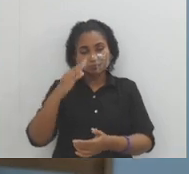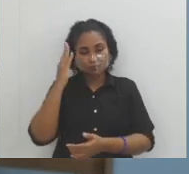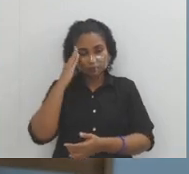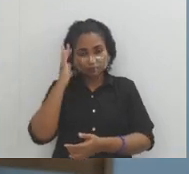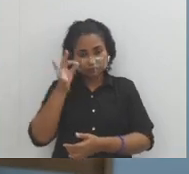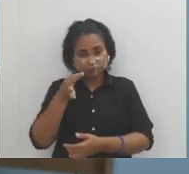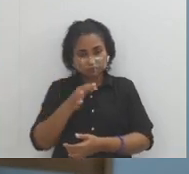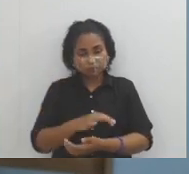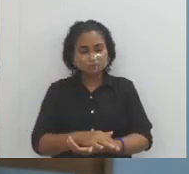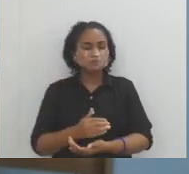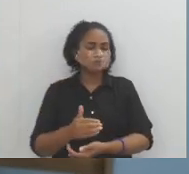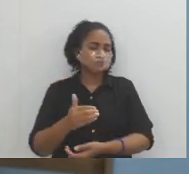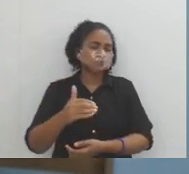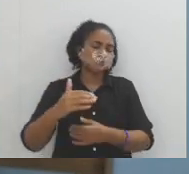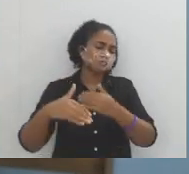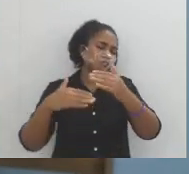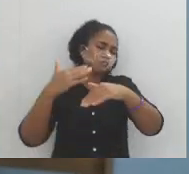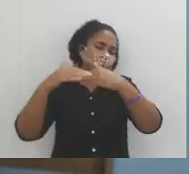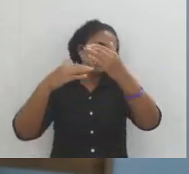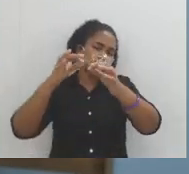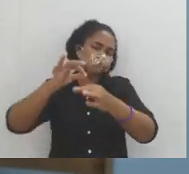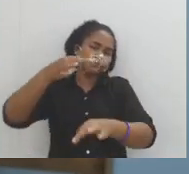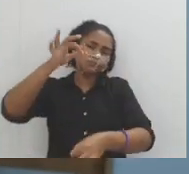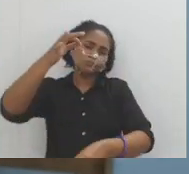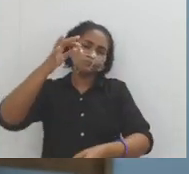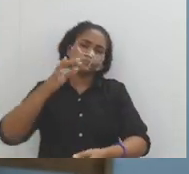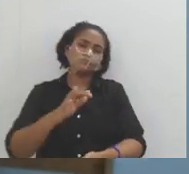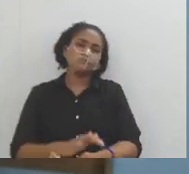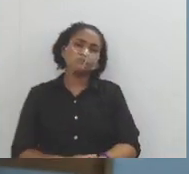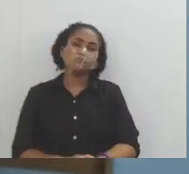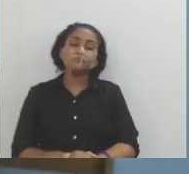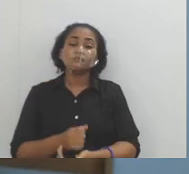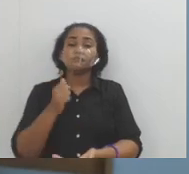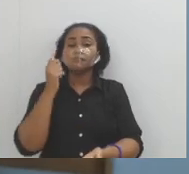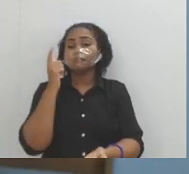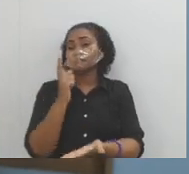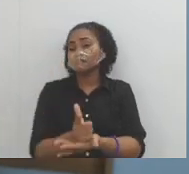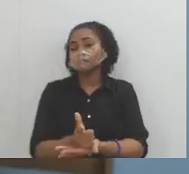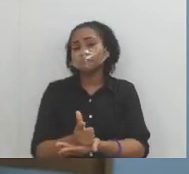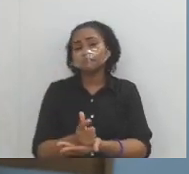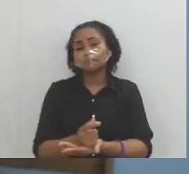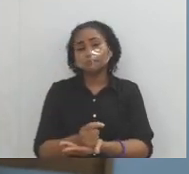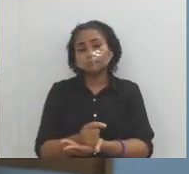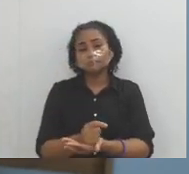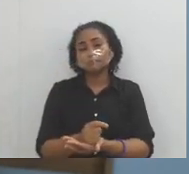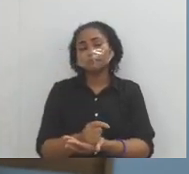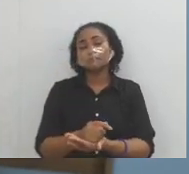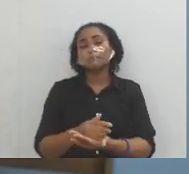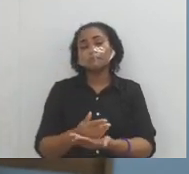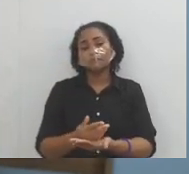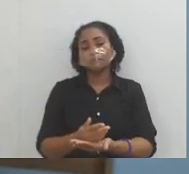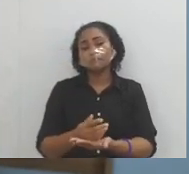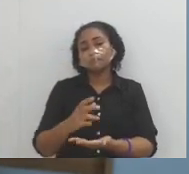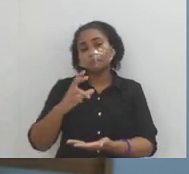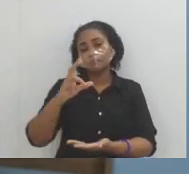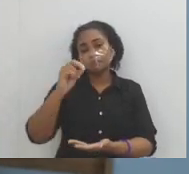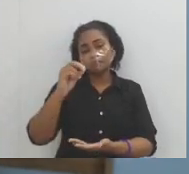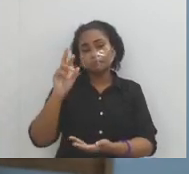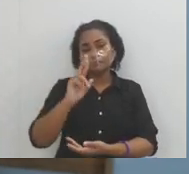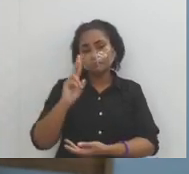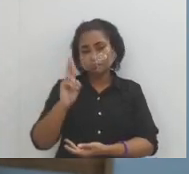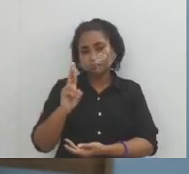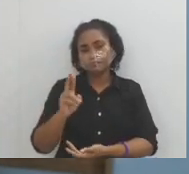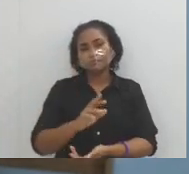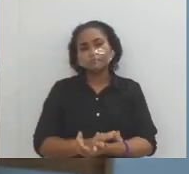certo? E aí há muitos mais. Quando eu digo compramos a boneca por